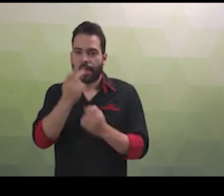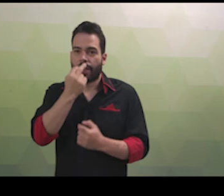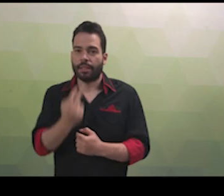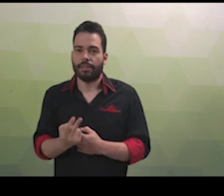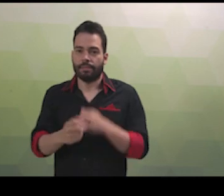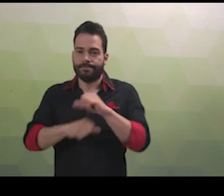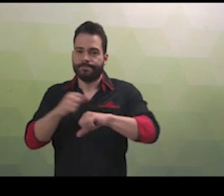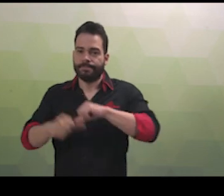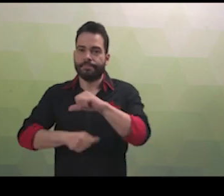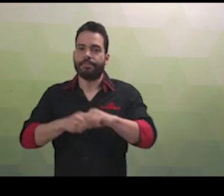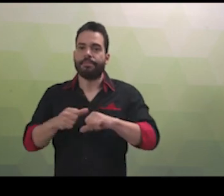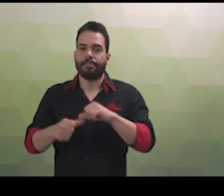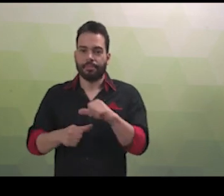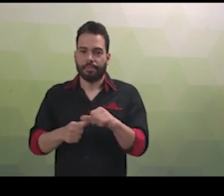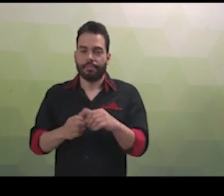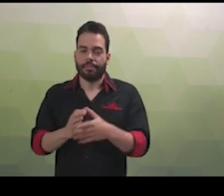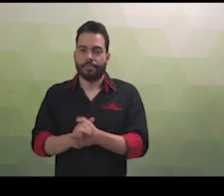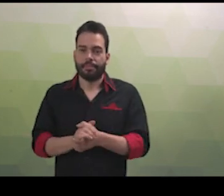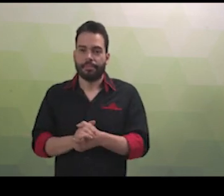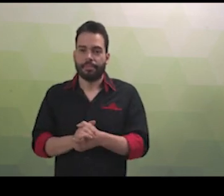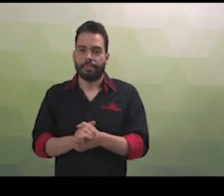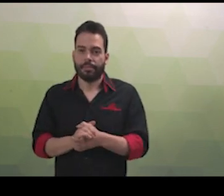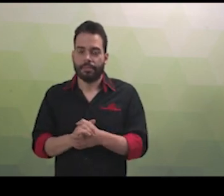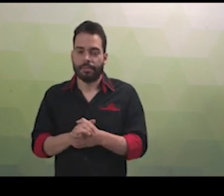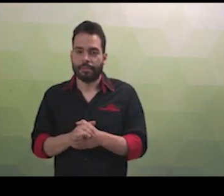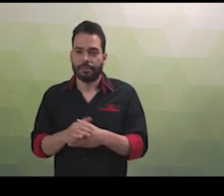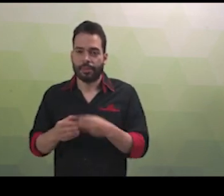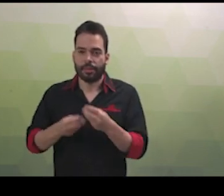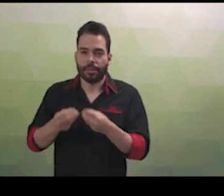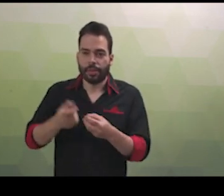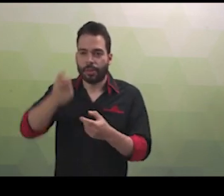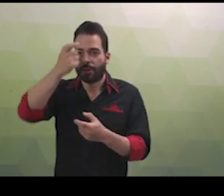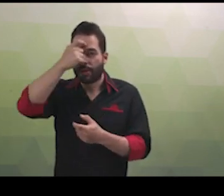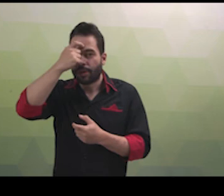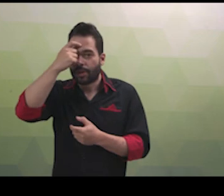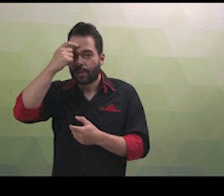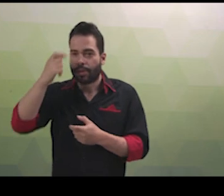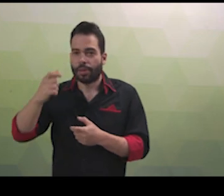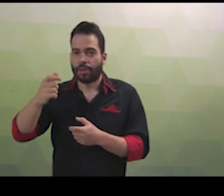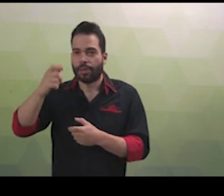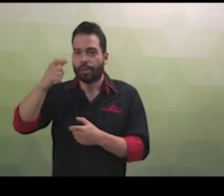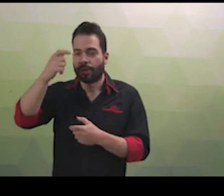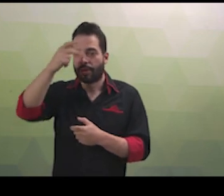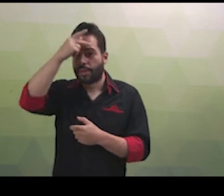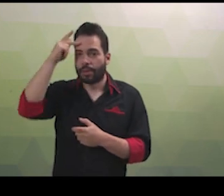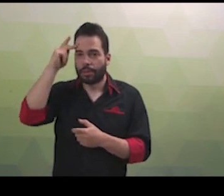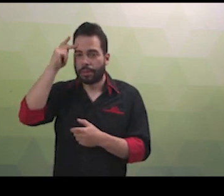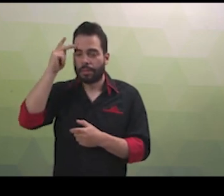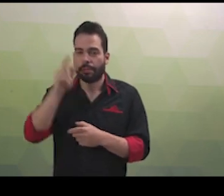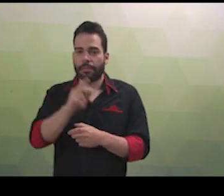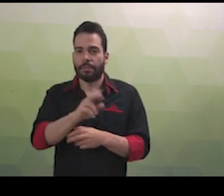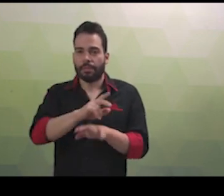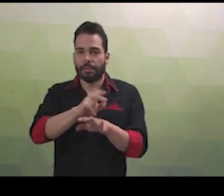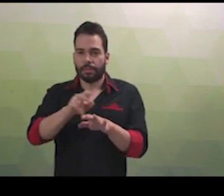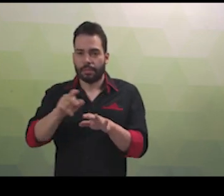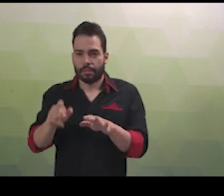língua, uma mudança capital de configuração discursiva, devido à própria jornada de conscientização pessoal de militantes